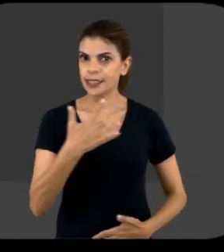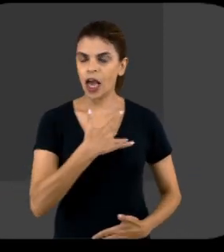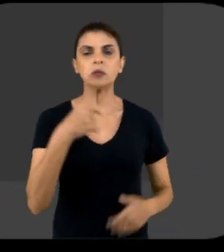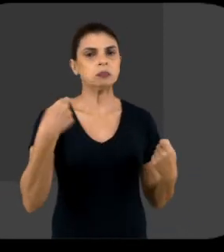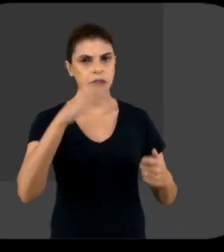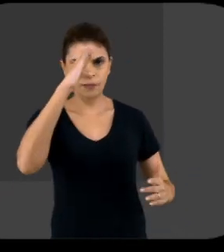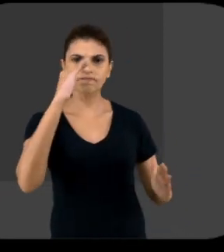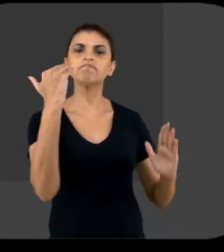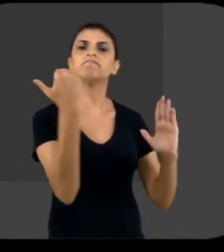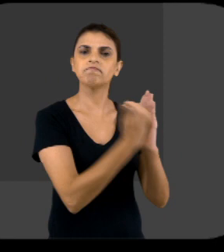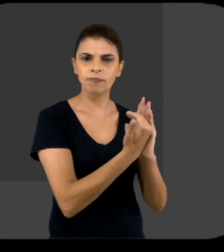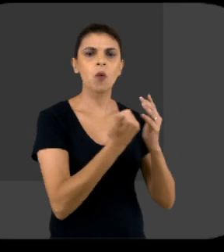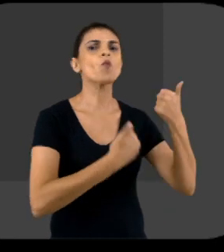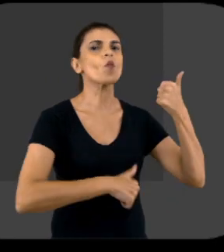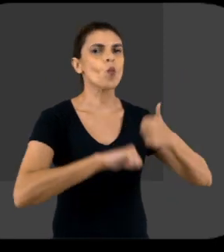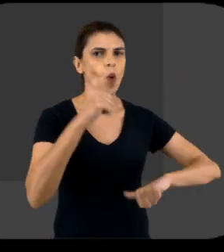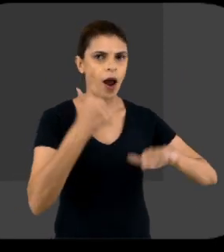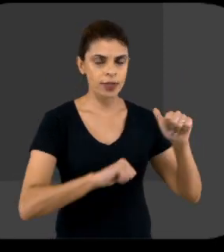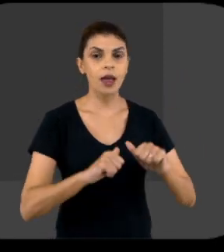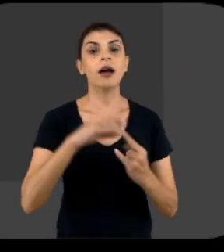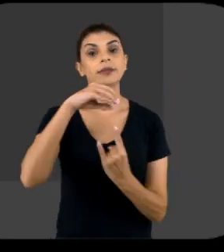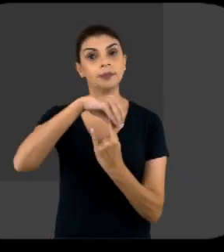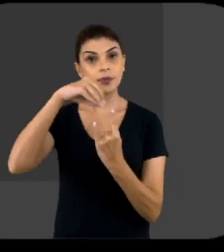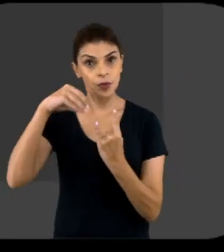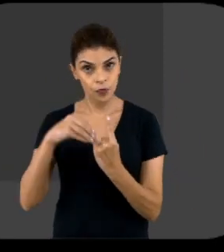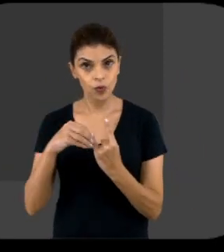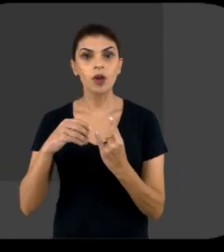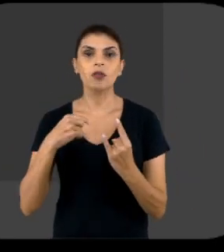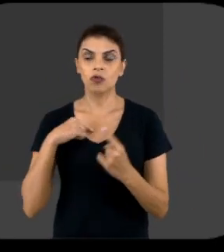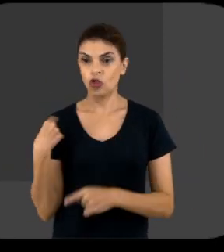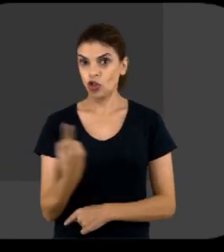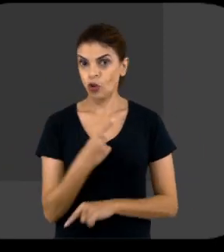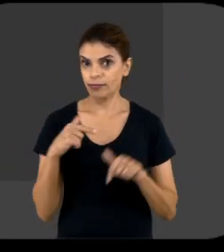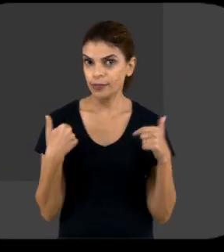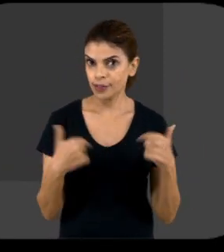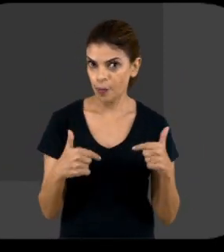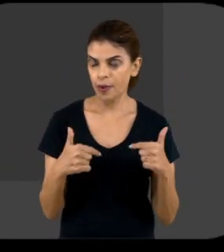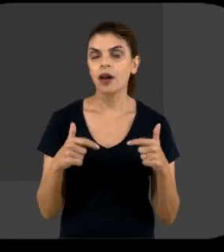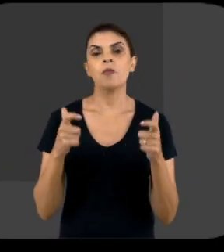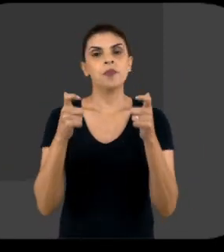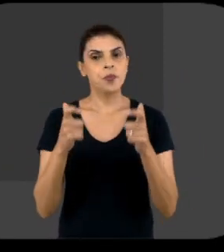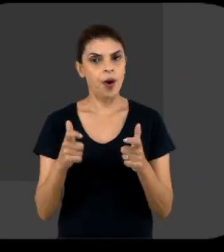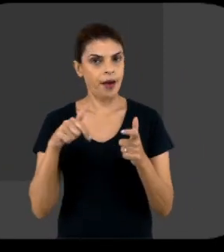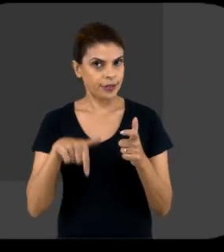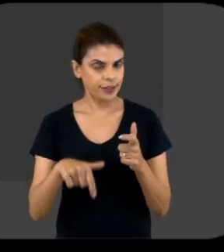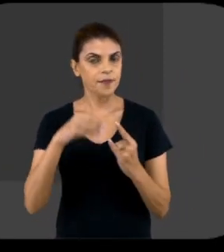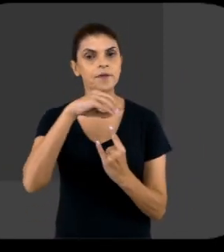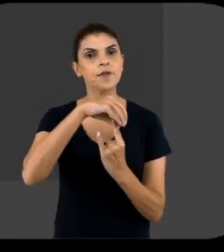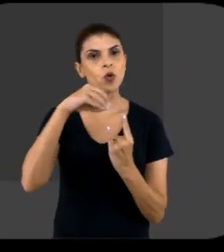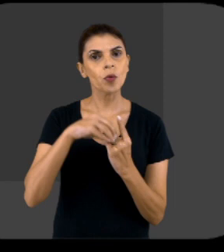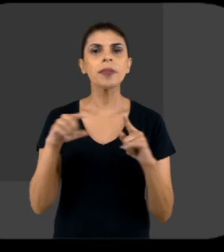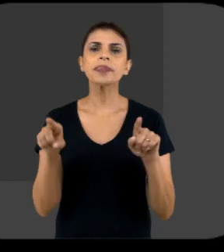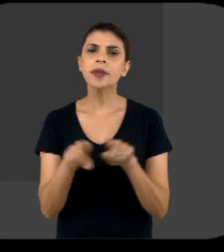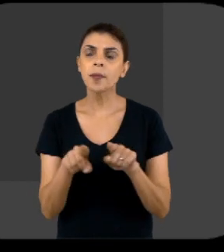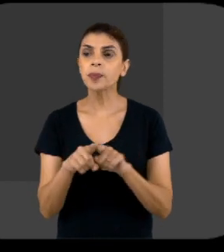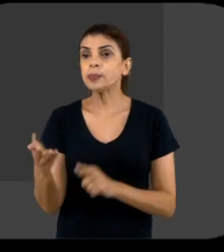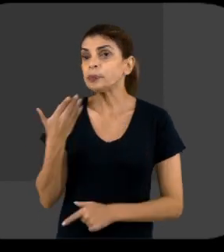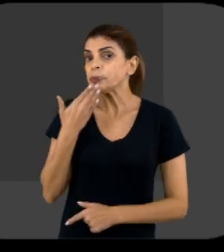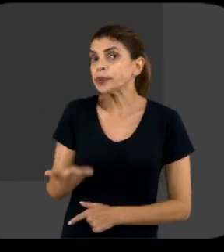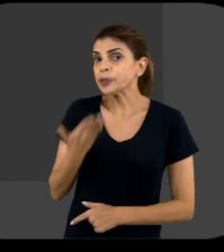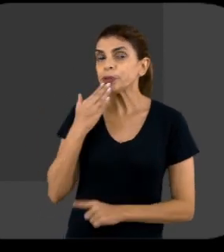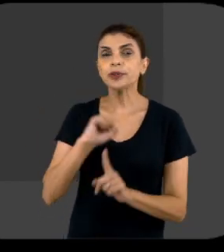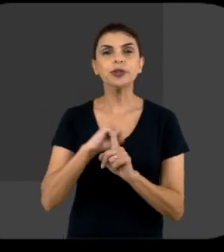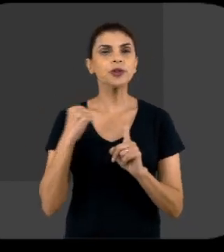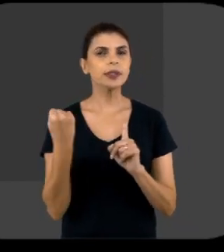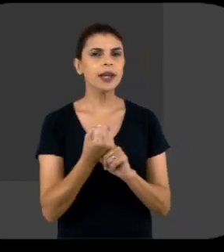exigíveis pelo Ministério da Saúde, pela Fundação Oswaldo Cruz, na qual nós trabalhamos aqui, requisitos da sociedade, que